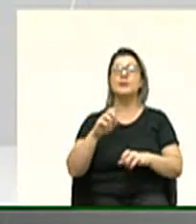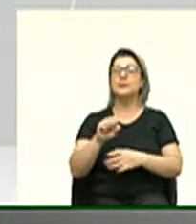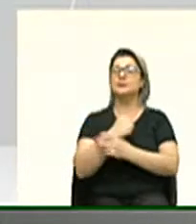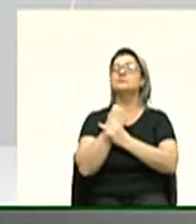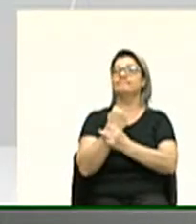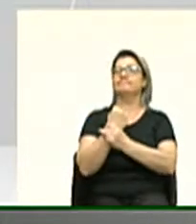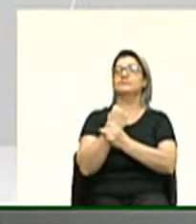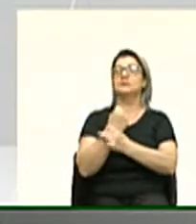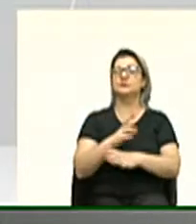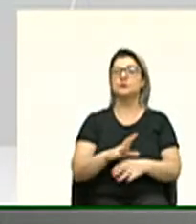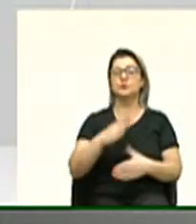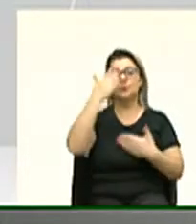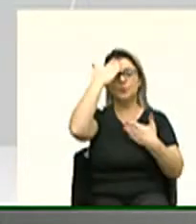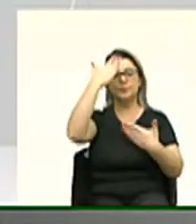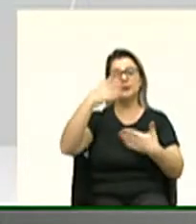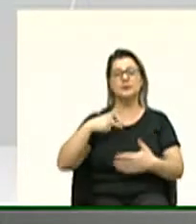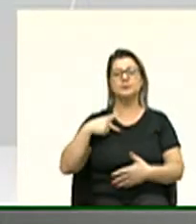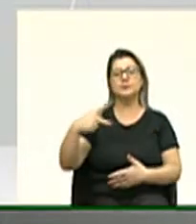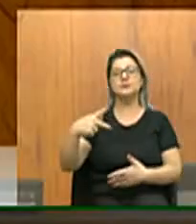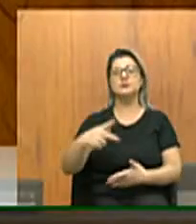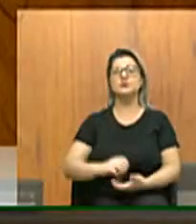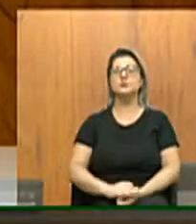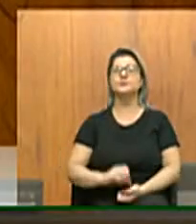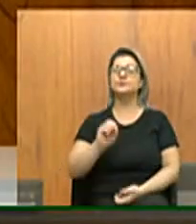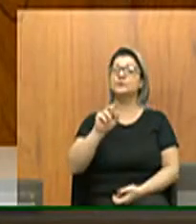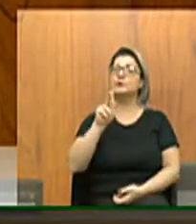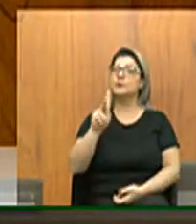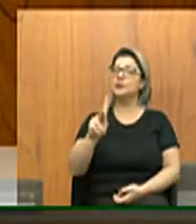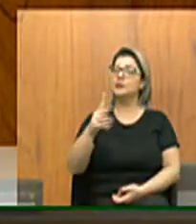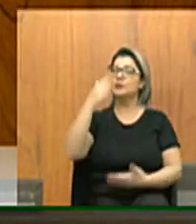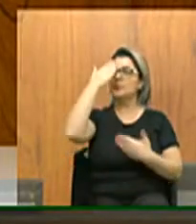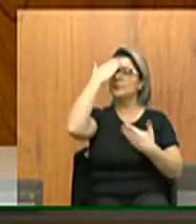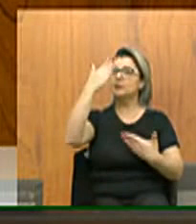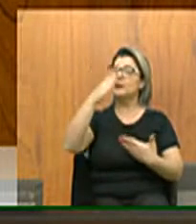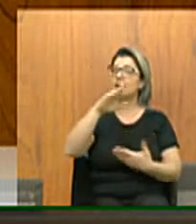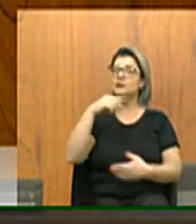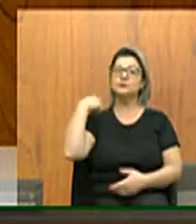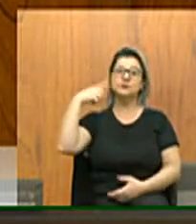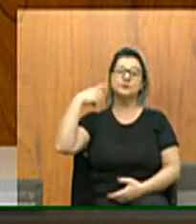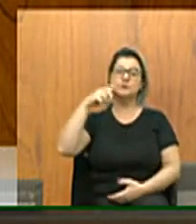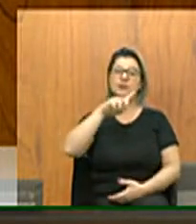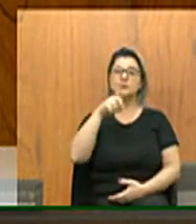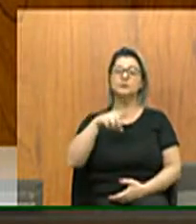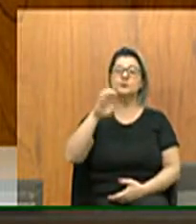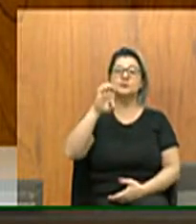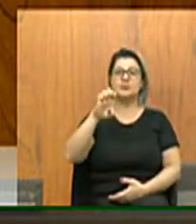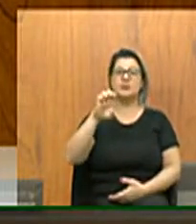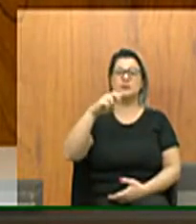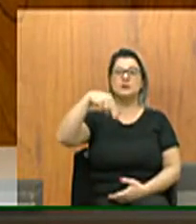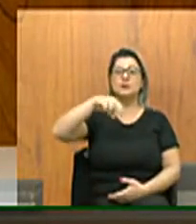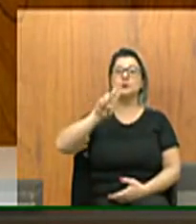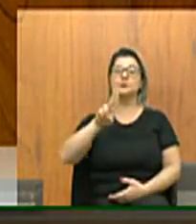seguro. Obrigado, presidente. Ok, obrigado, deputado Zé Nunes, que fez sua manifestação.